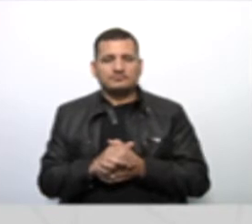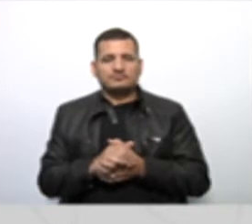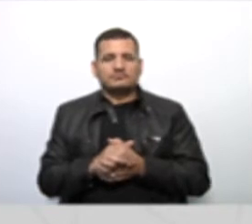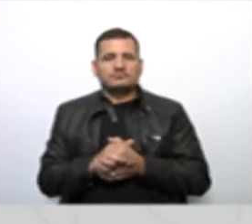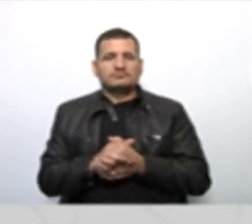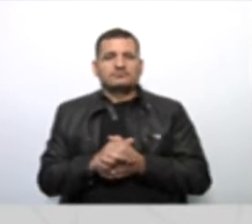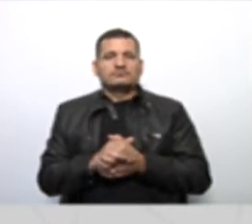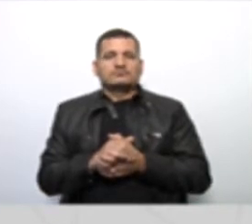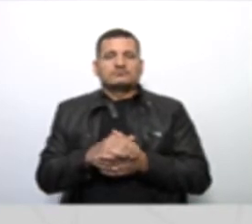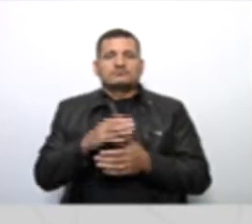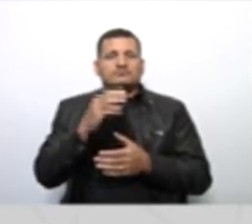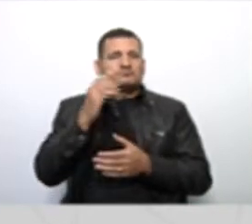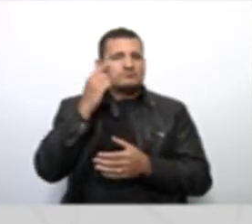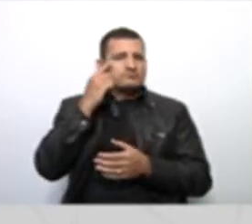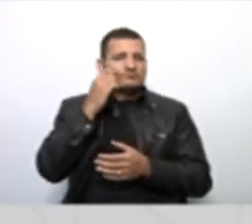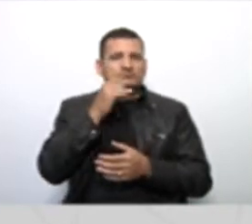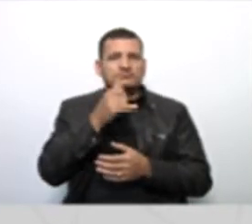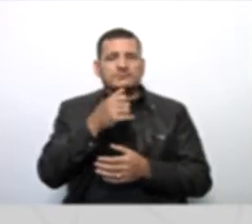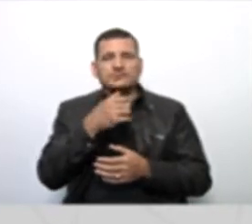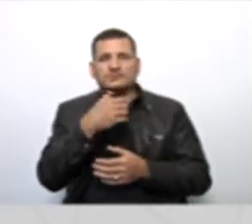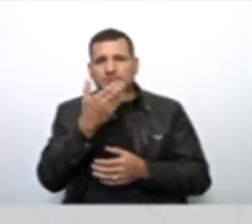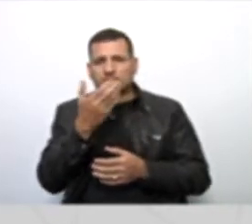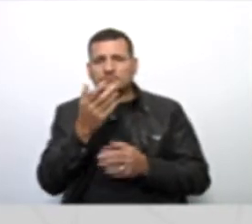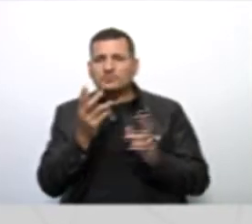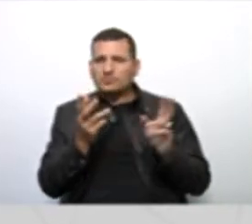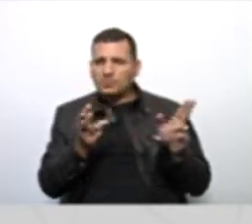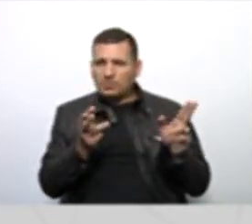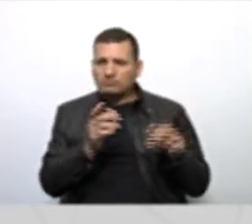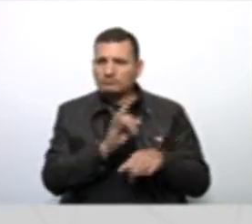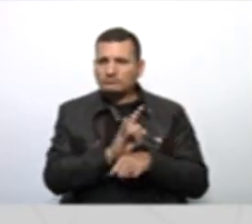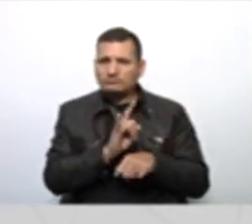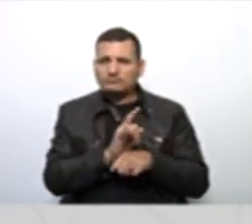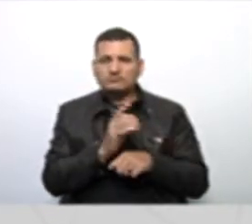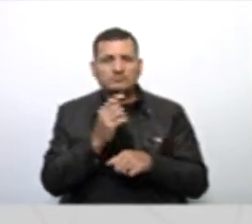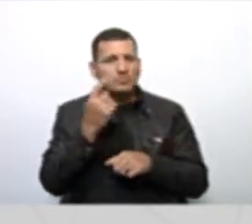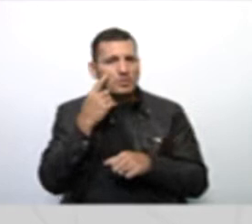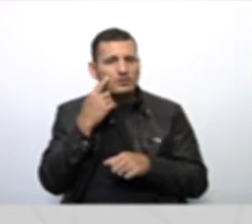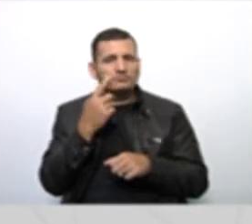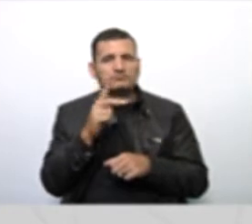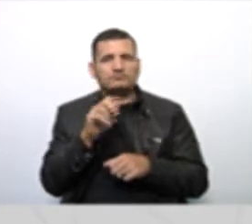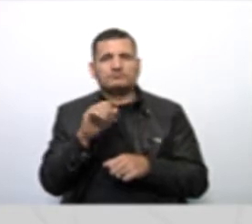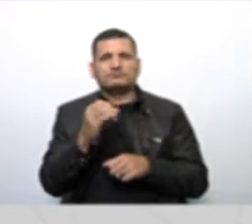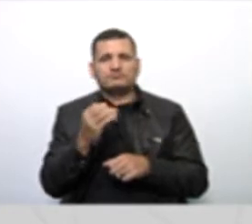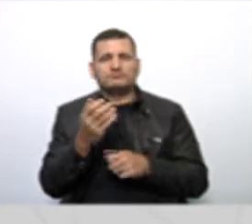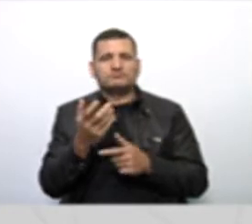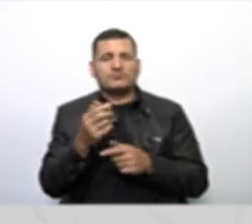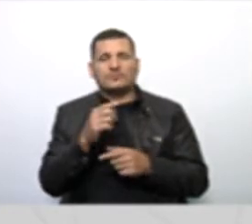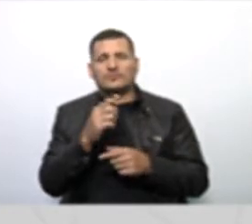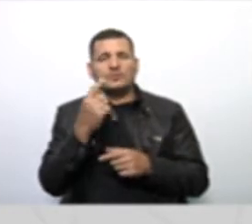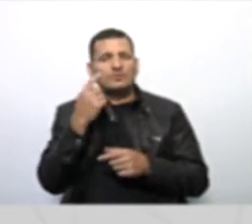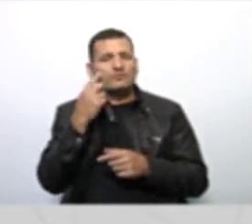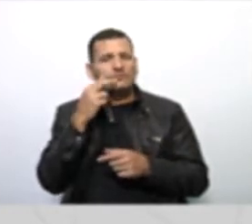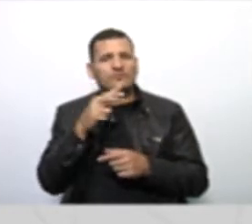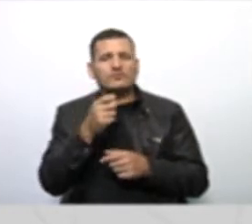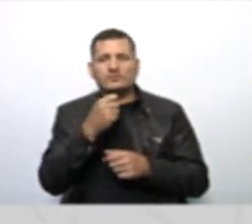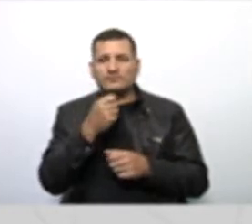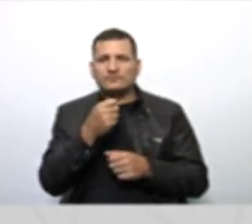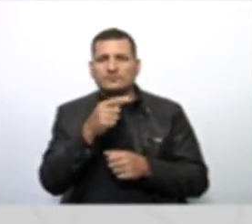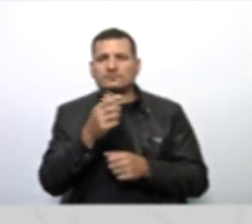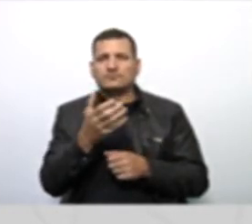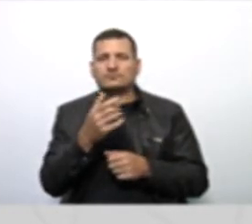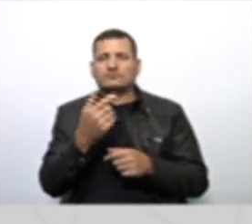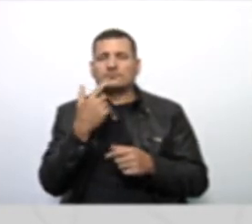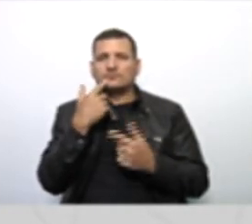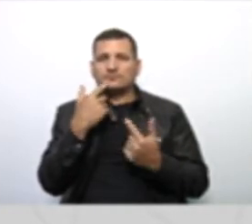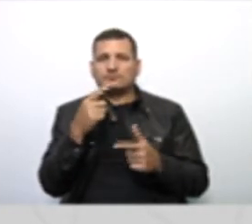Apple tivesse feito isso, o seu sistema operacional... Apesar que eu li uma entrevista que eles estão querendo popularizar, né? A linguagem